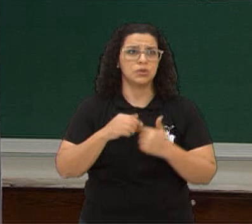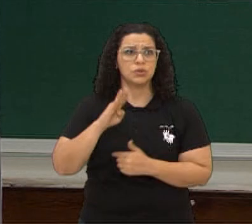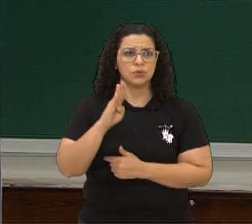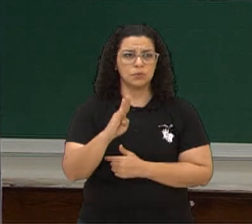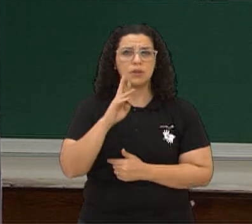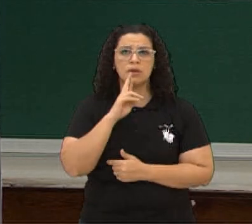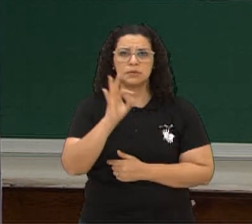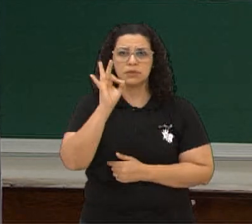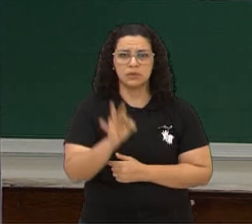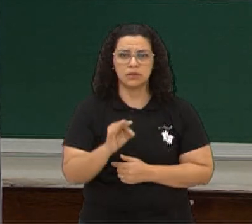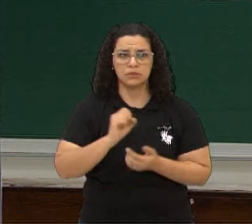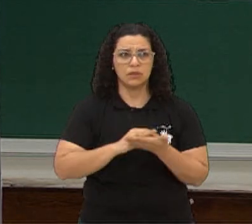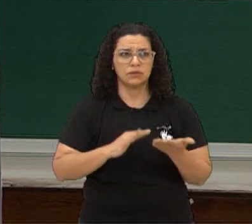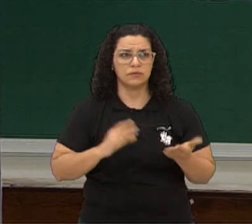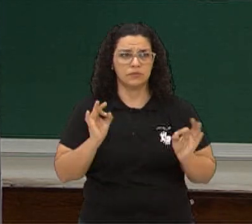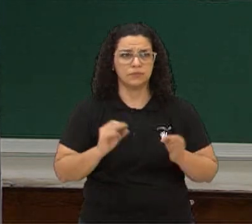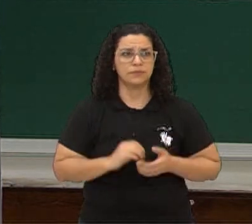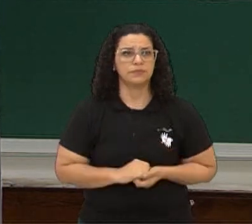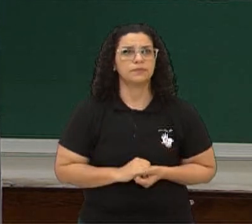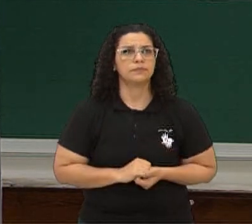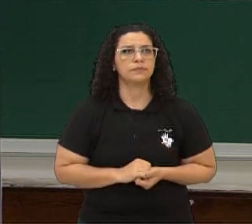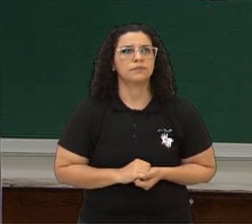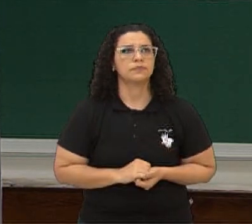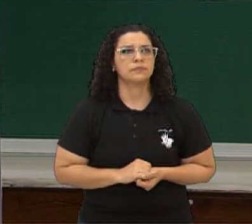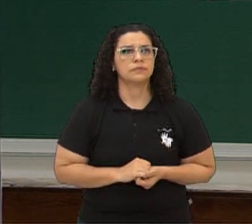é a resposta da atividade 1.